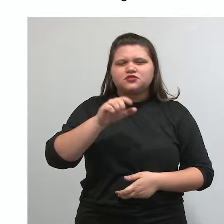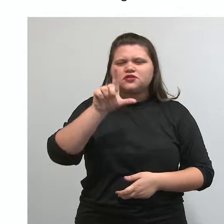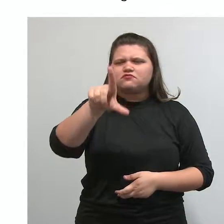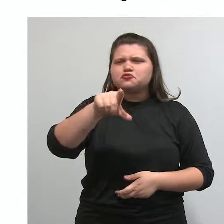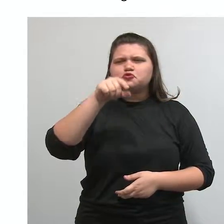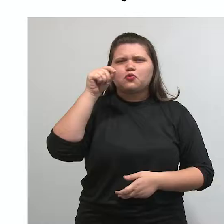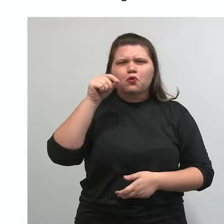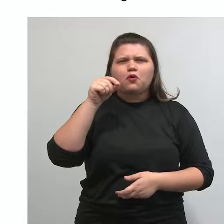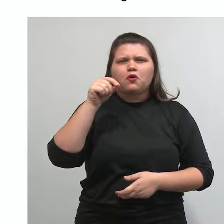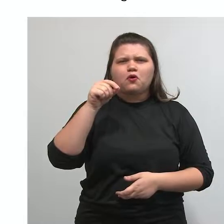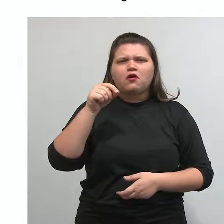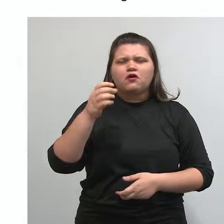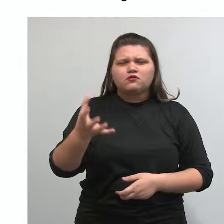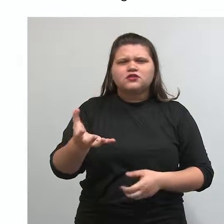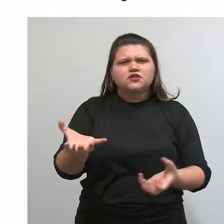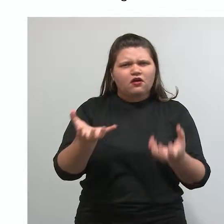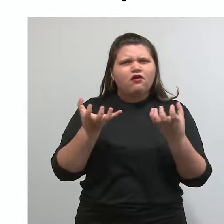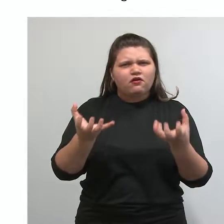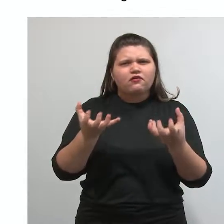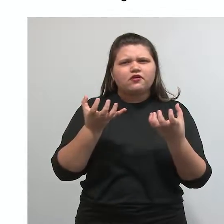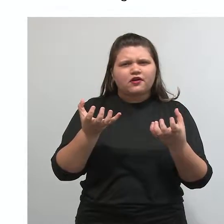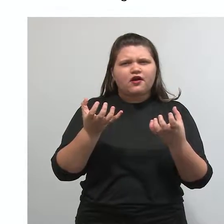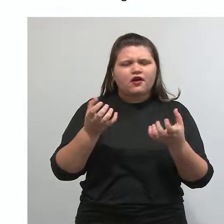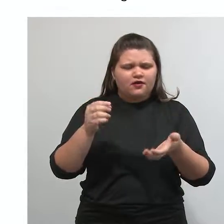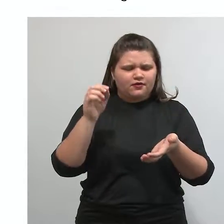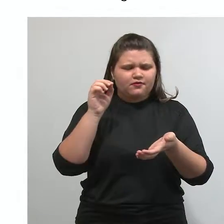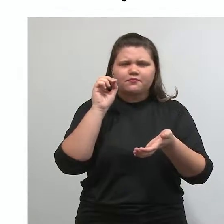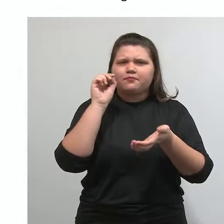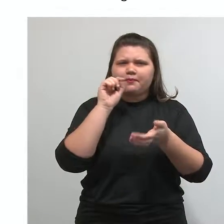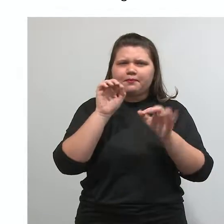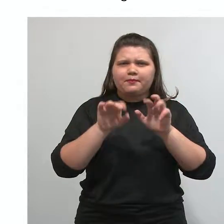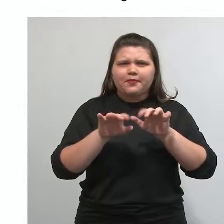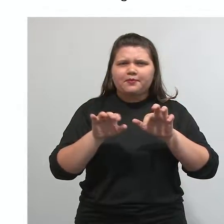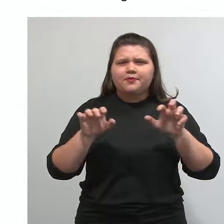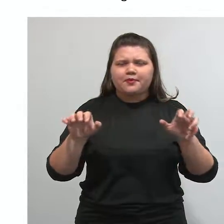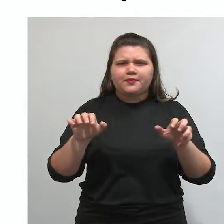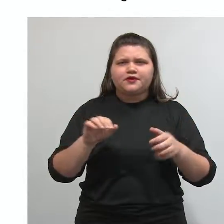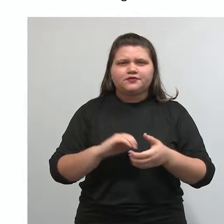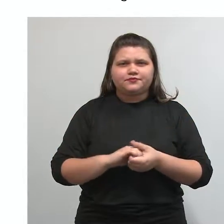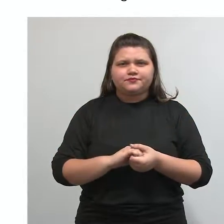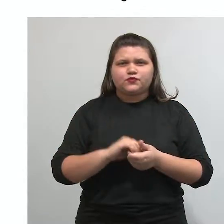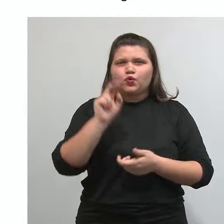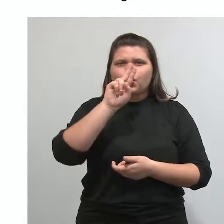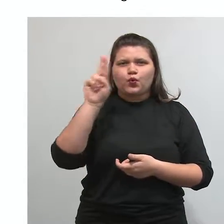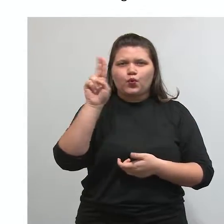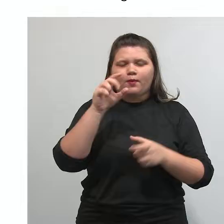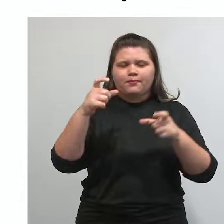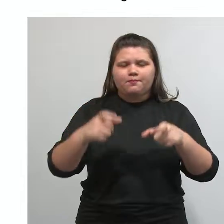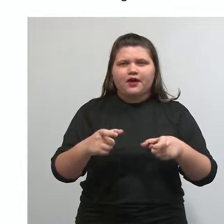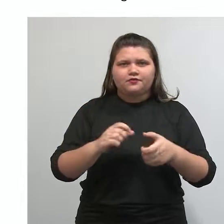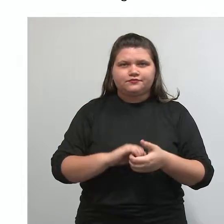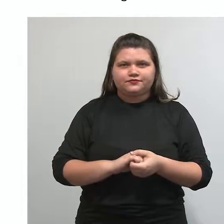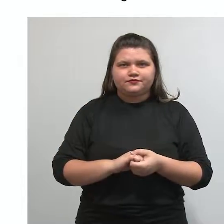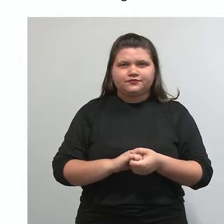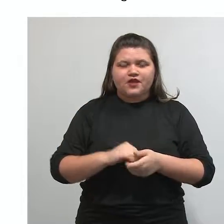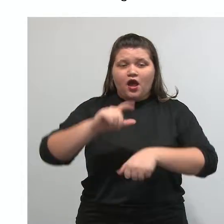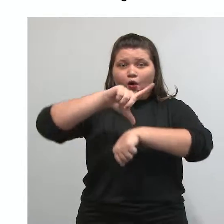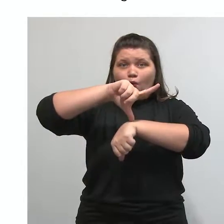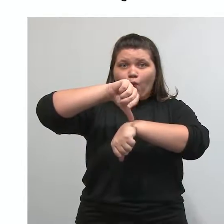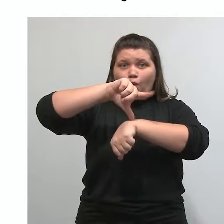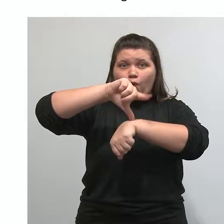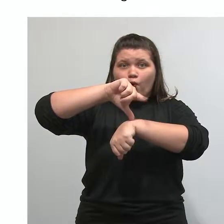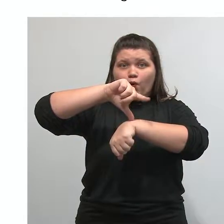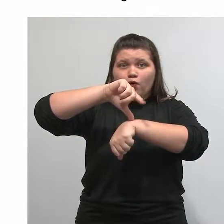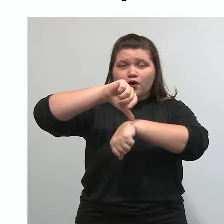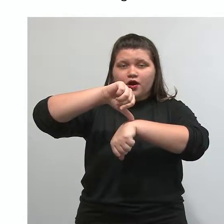definir, que é ali que você vai fazer, você vai digitar o nome do local. O outro é o horário de funcionamento.